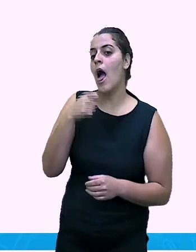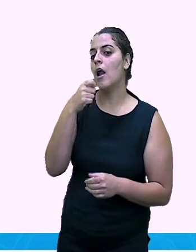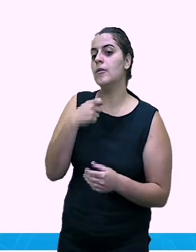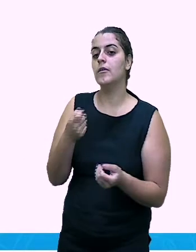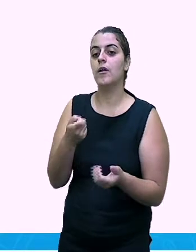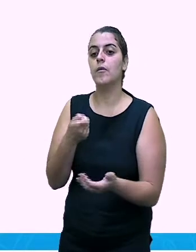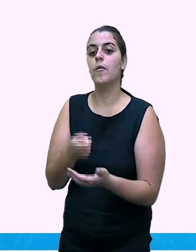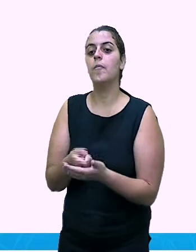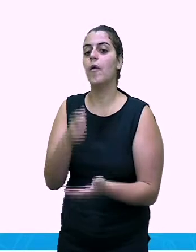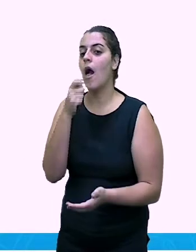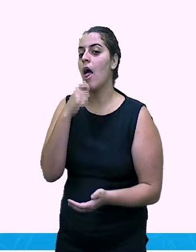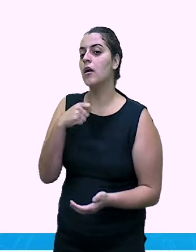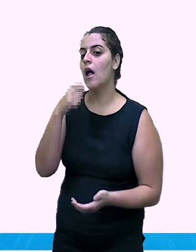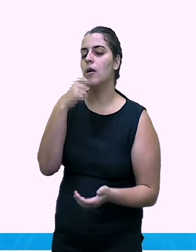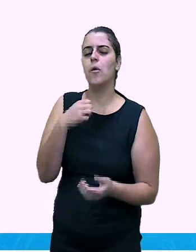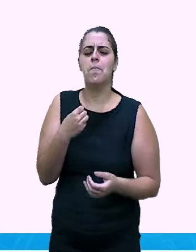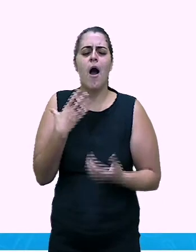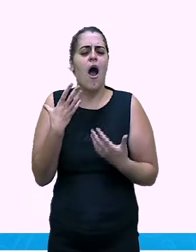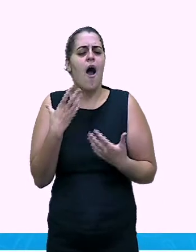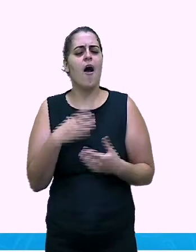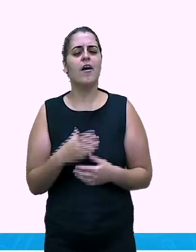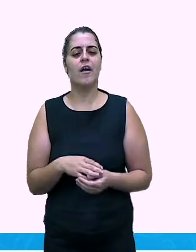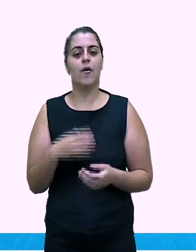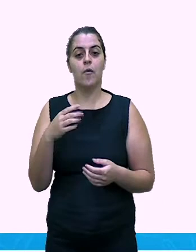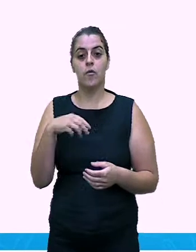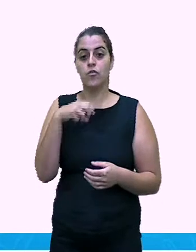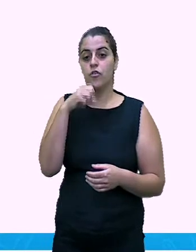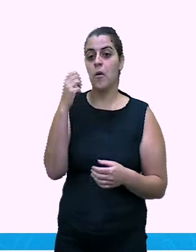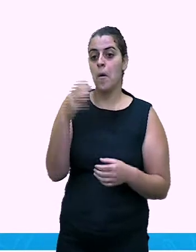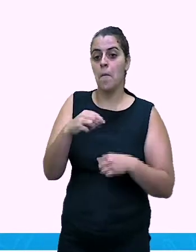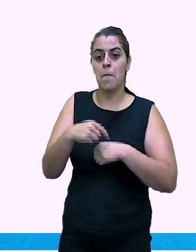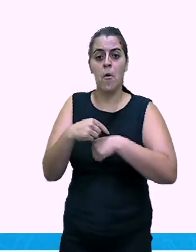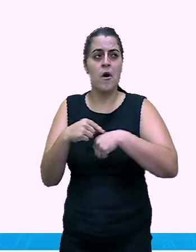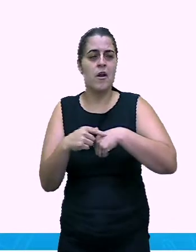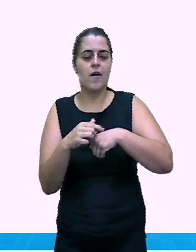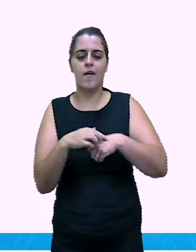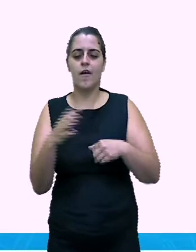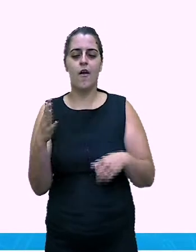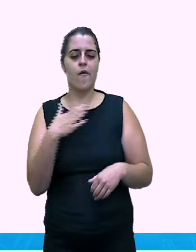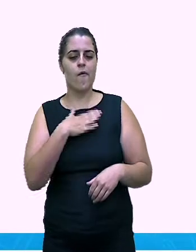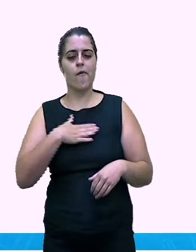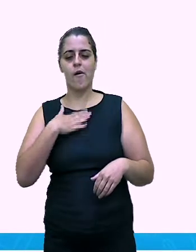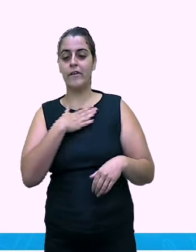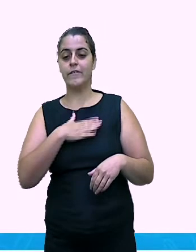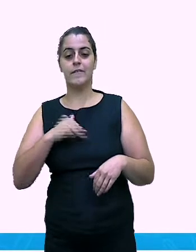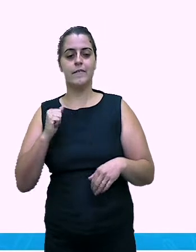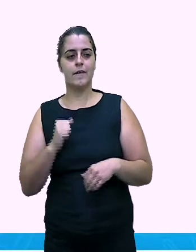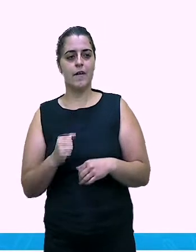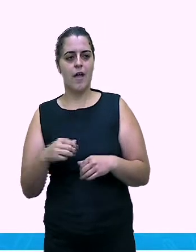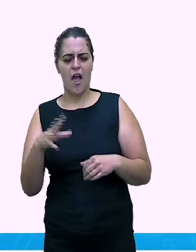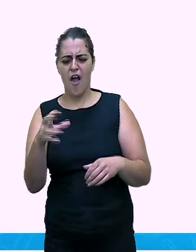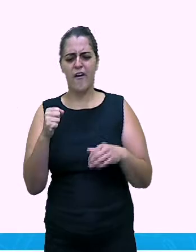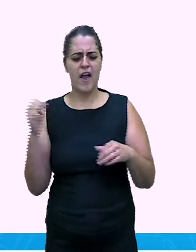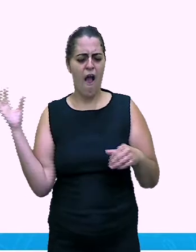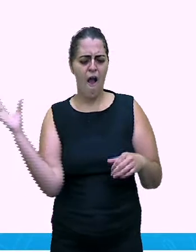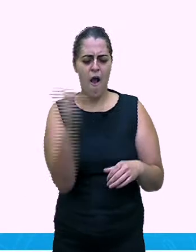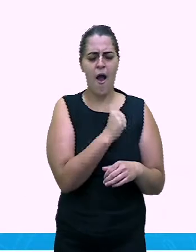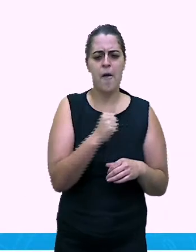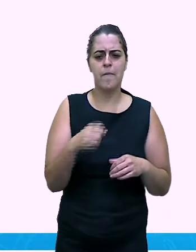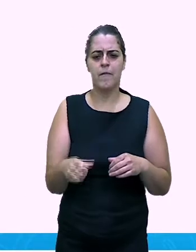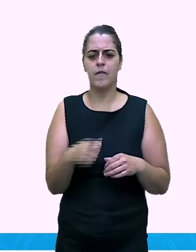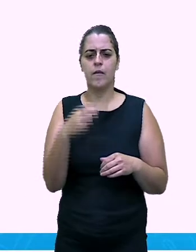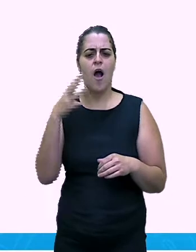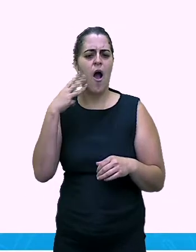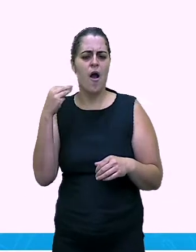Ei! Eba! Um sorvete de morango, o meu favorito. Dá um teco,